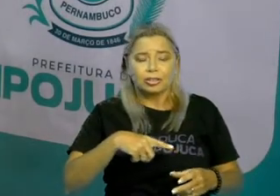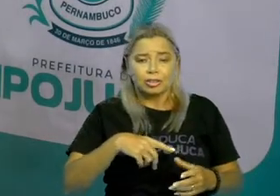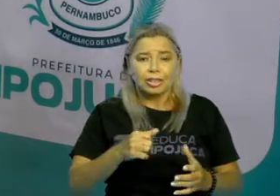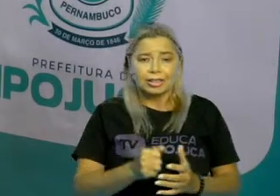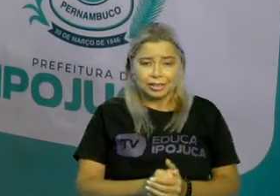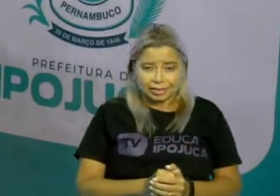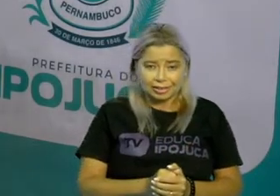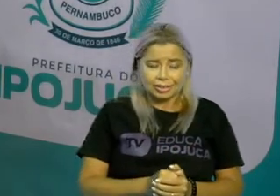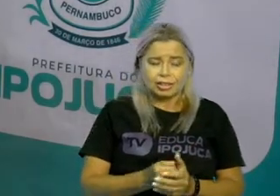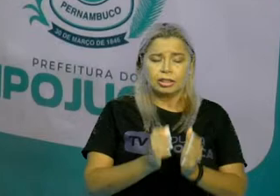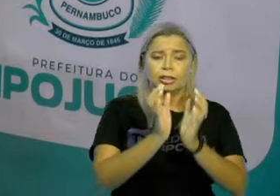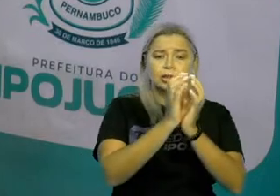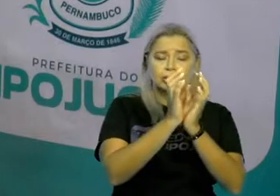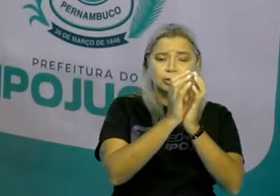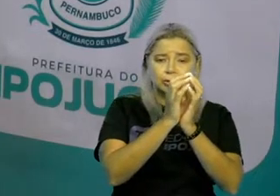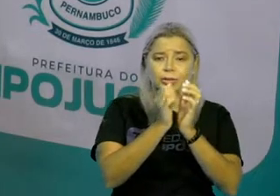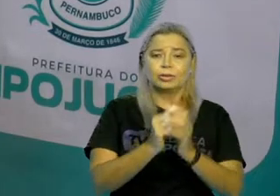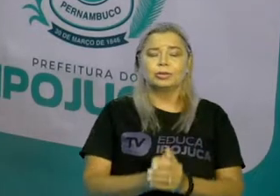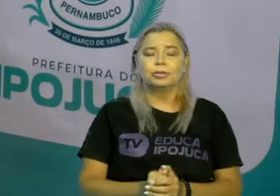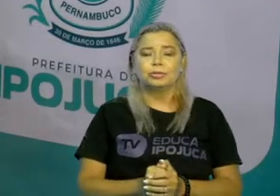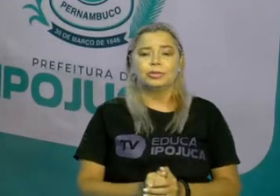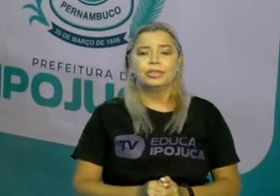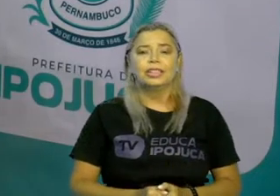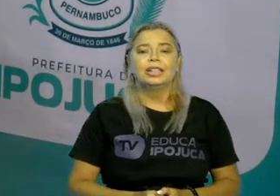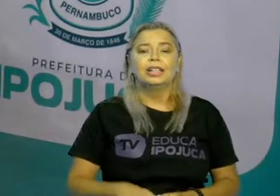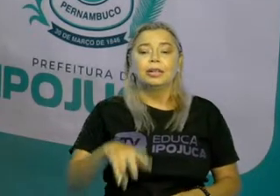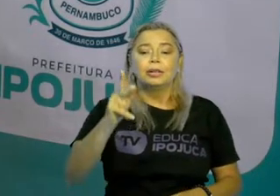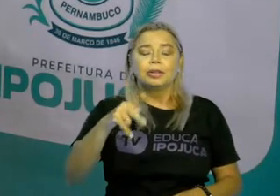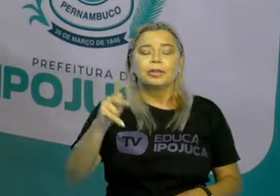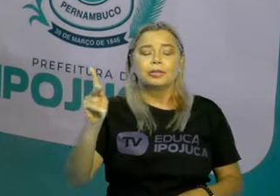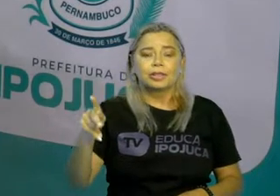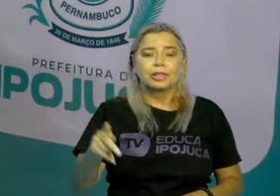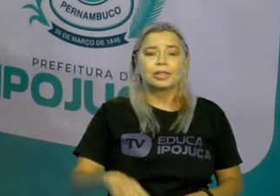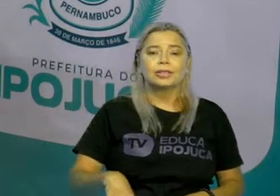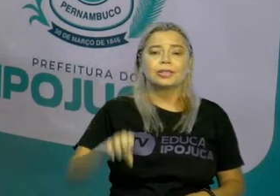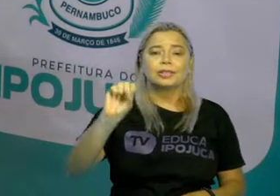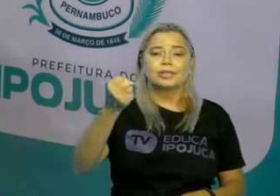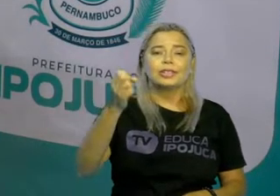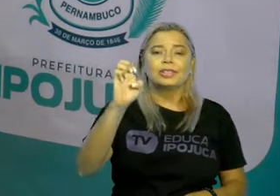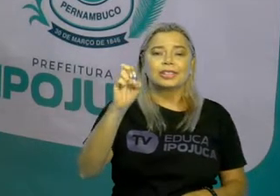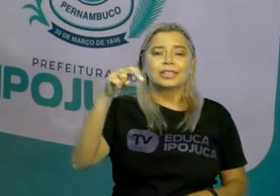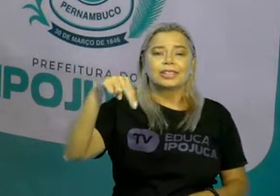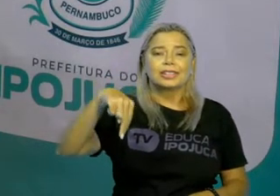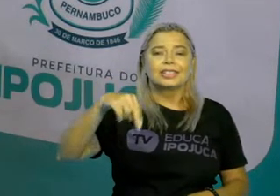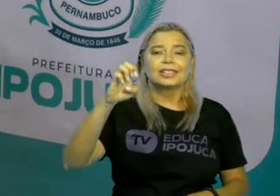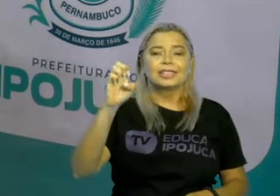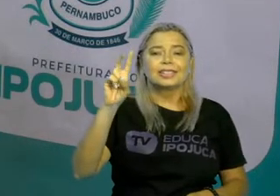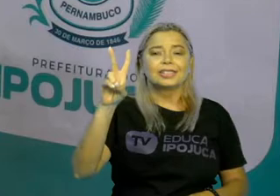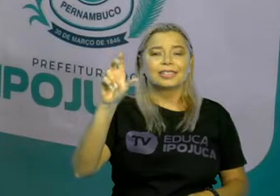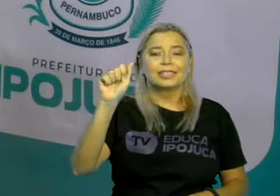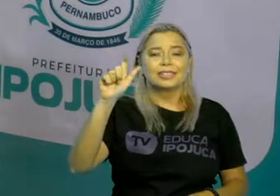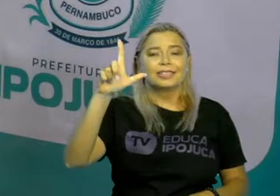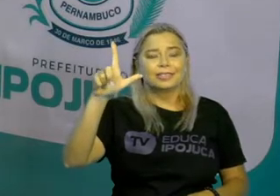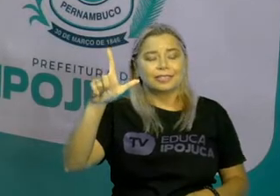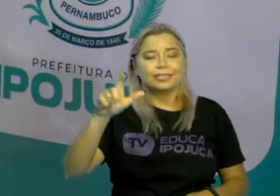Mergulhe nessa aprendizagem comigo, professor Ceneval Santana, e vamos aprender.